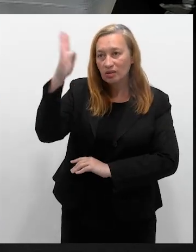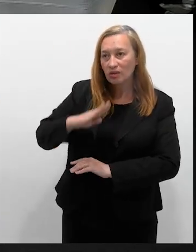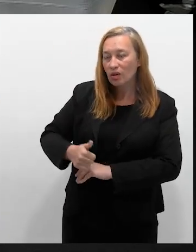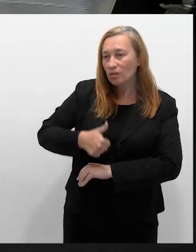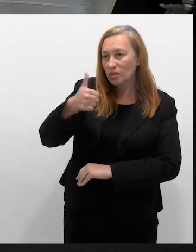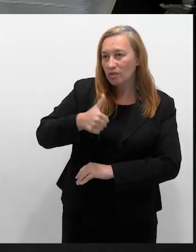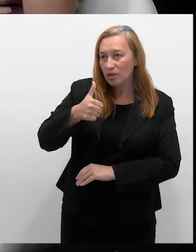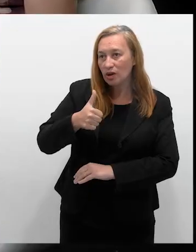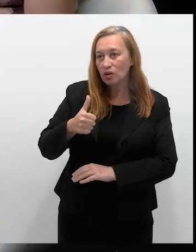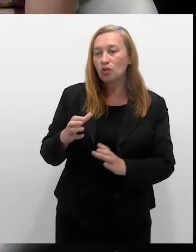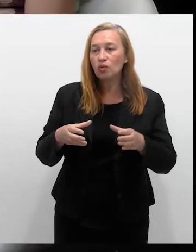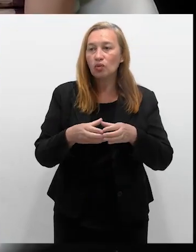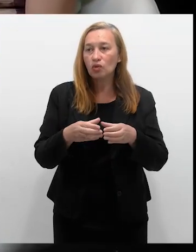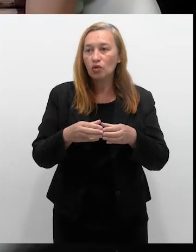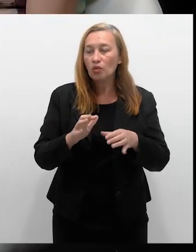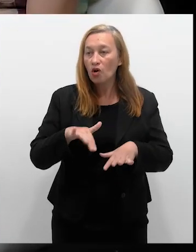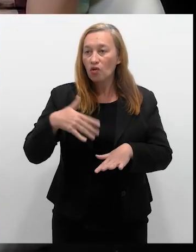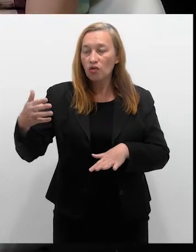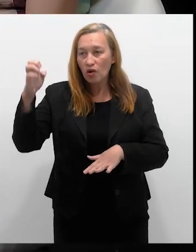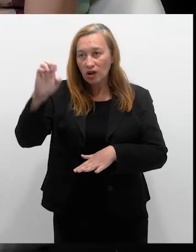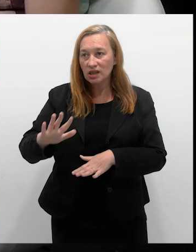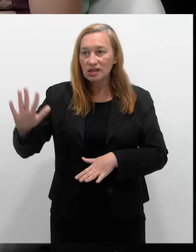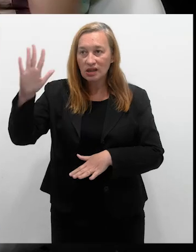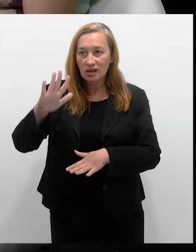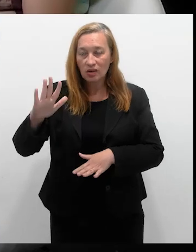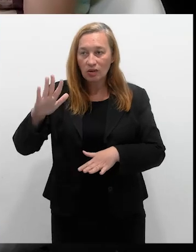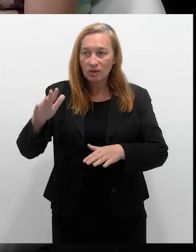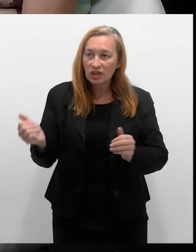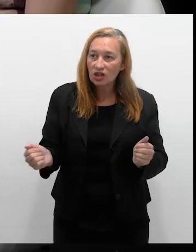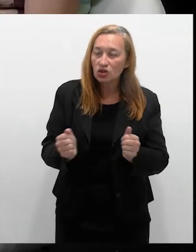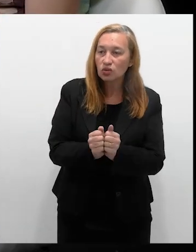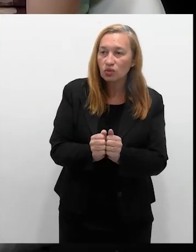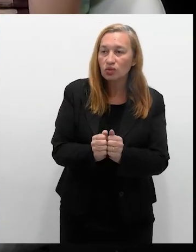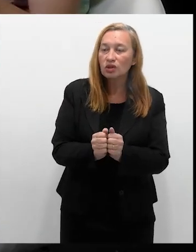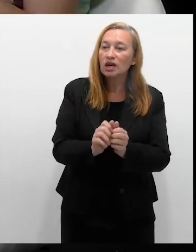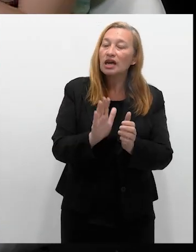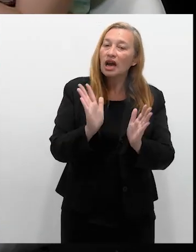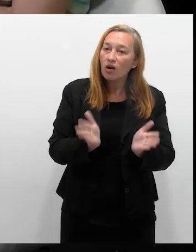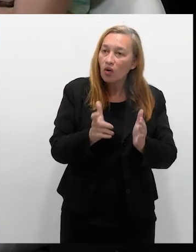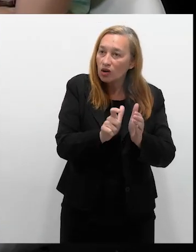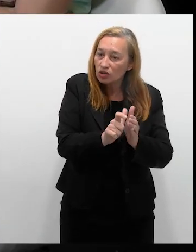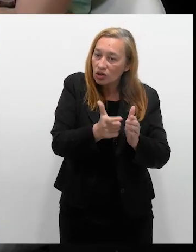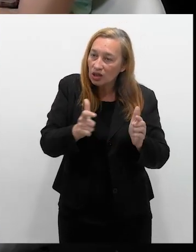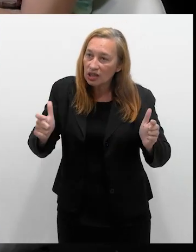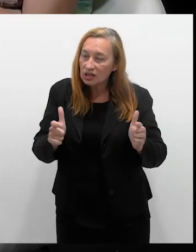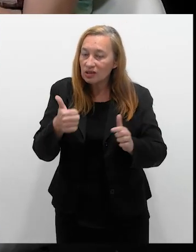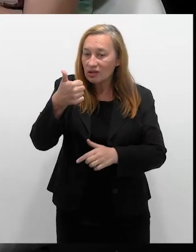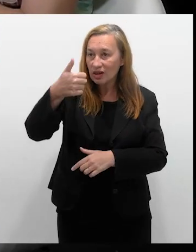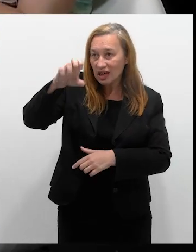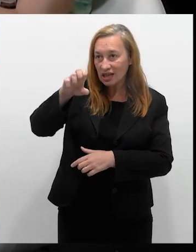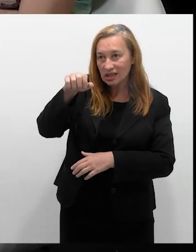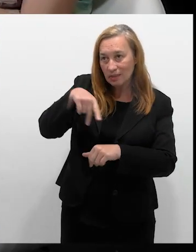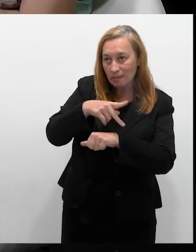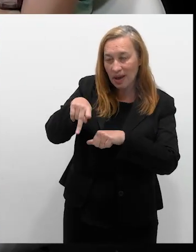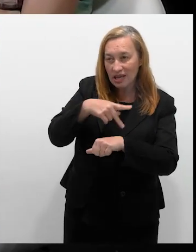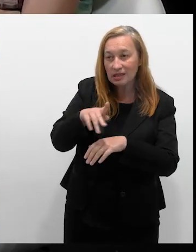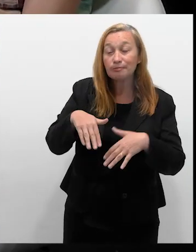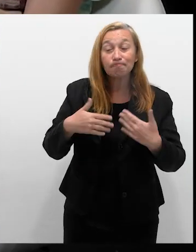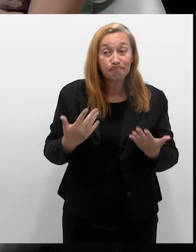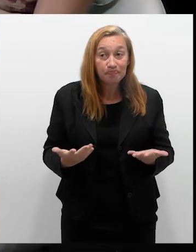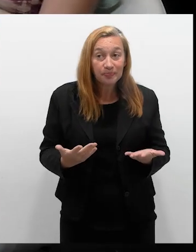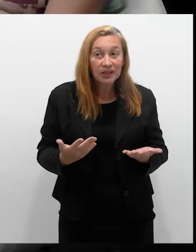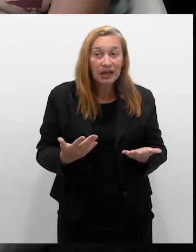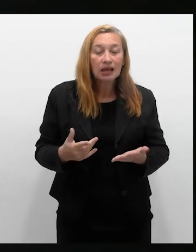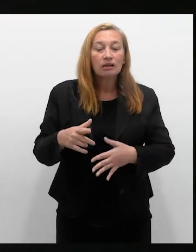fomos o primeiro grupo fora da Europa a compartilhar, né, participar dessa rede. De lá para cá a coisa foi crescendo, hoje em dia são 15 países.